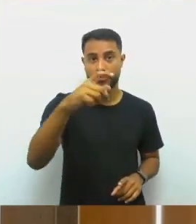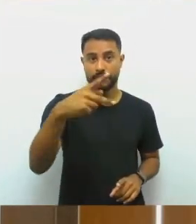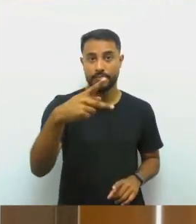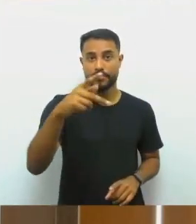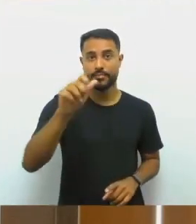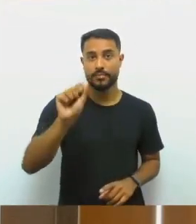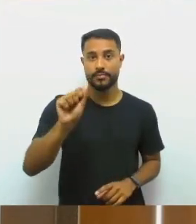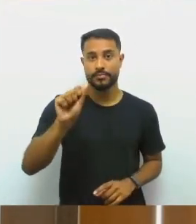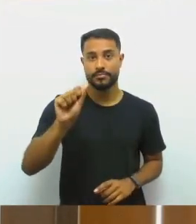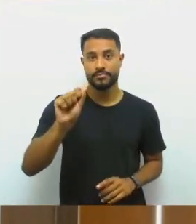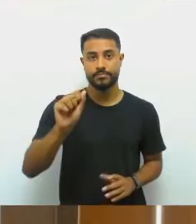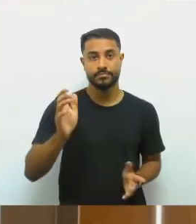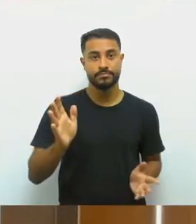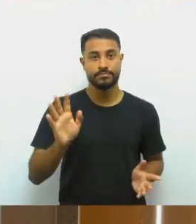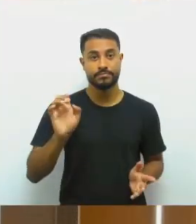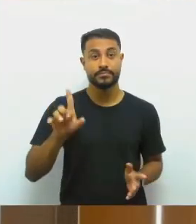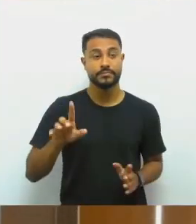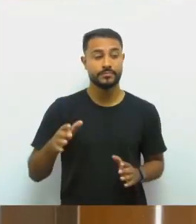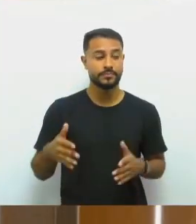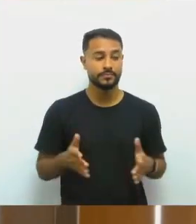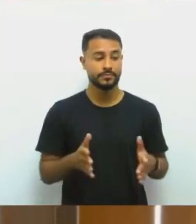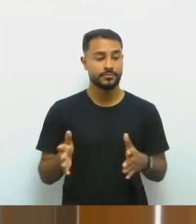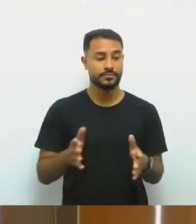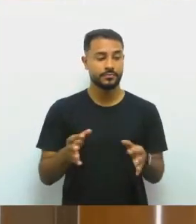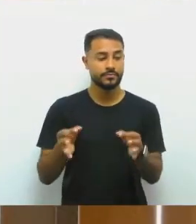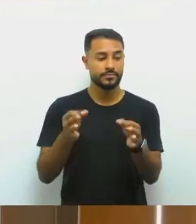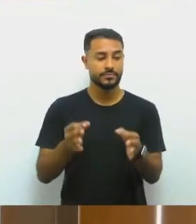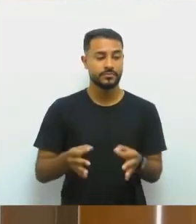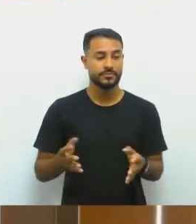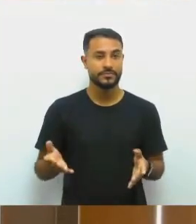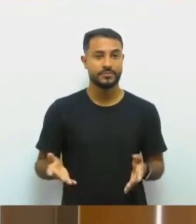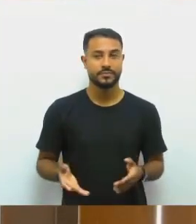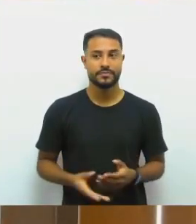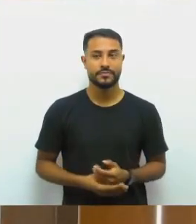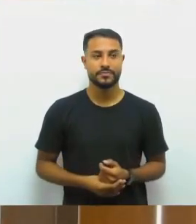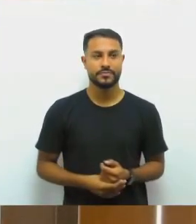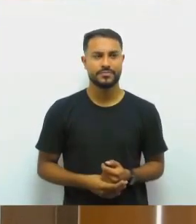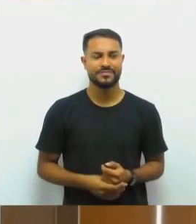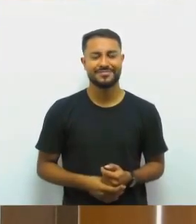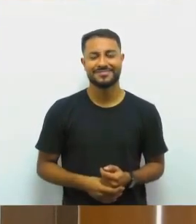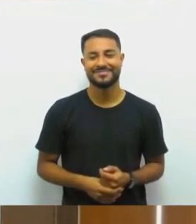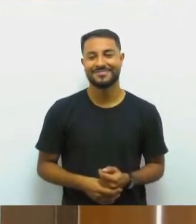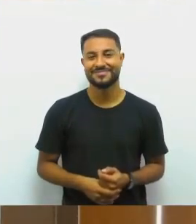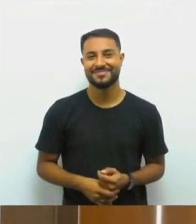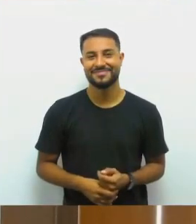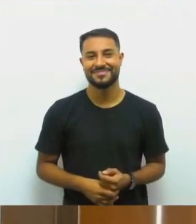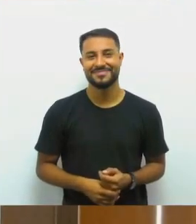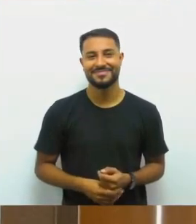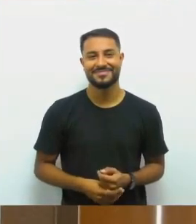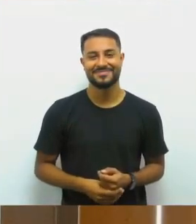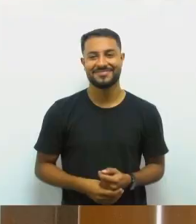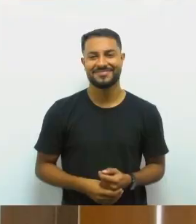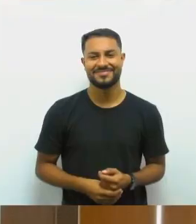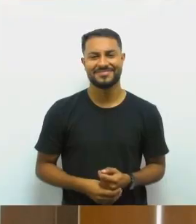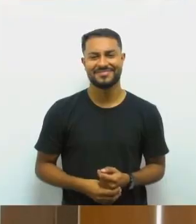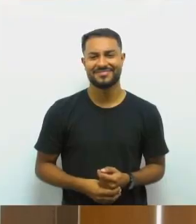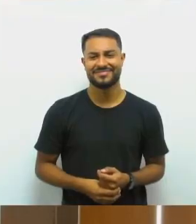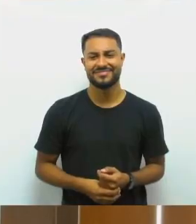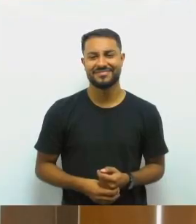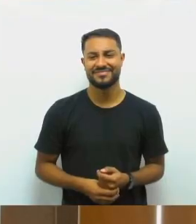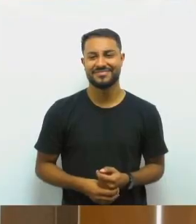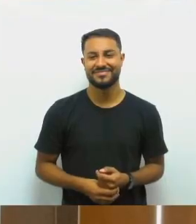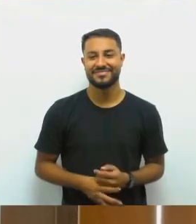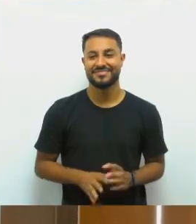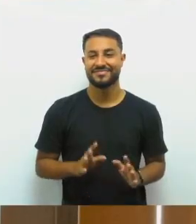Esse é o caminho natural. Mas as pessoas não estão querendo ir para o SPA. Elas estão indo direto para